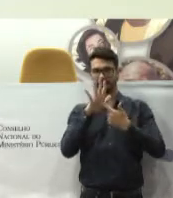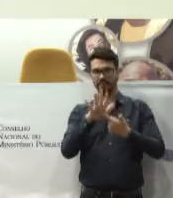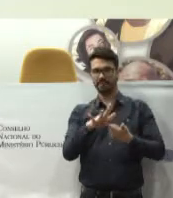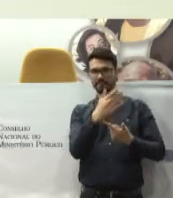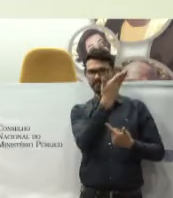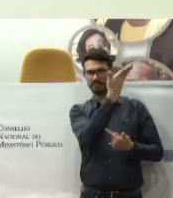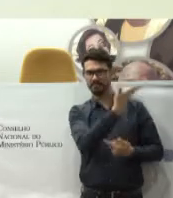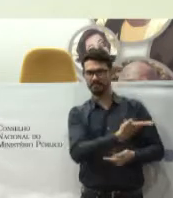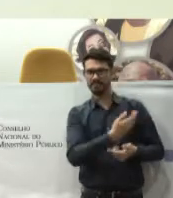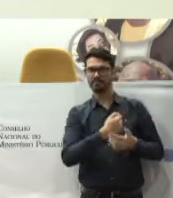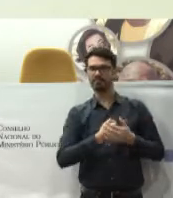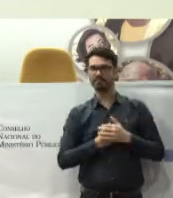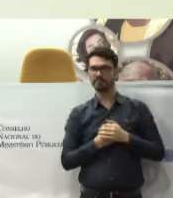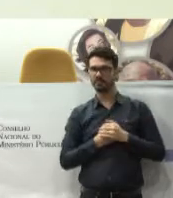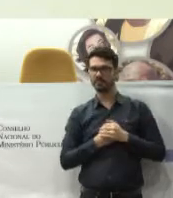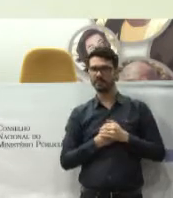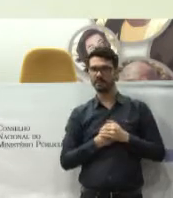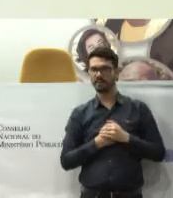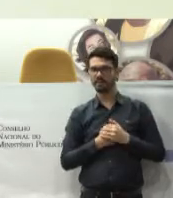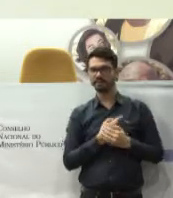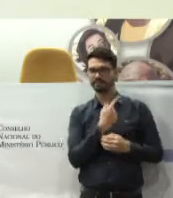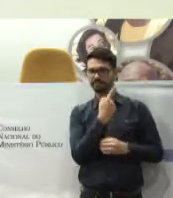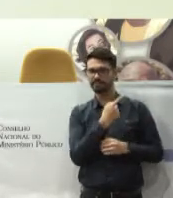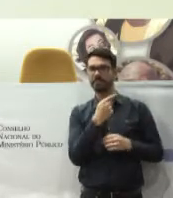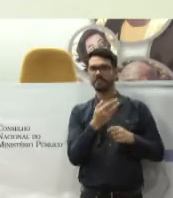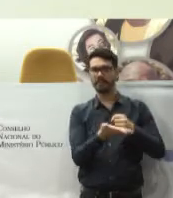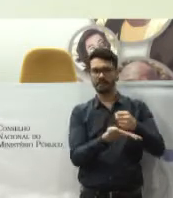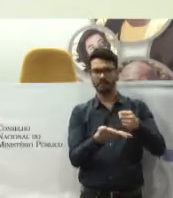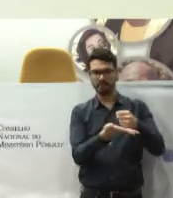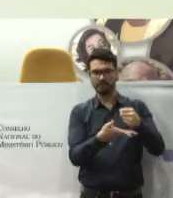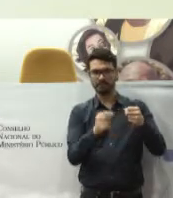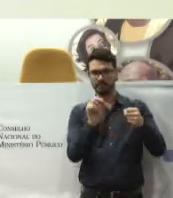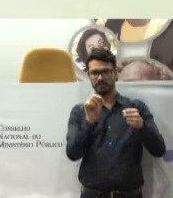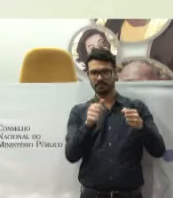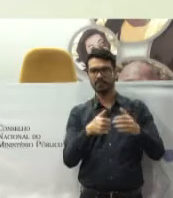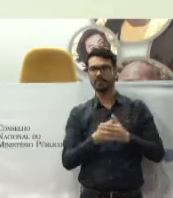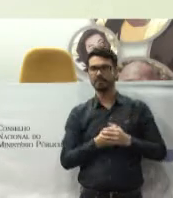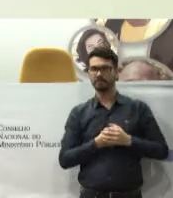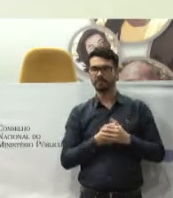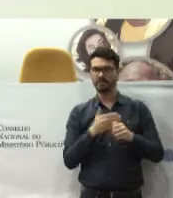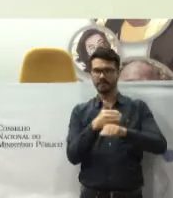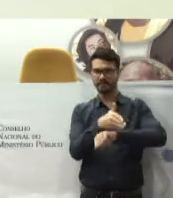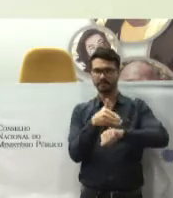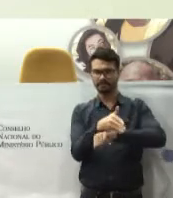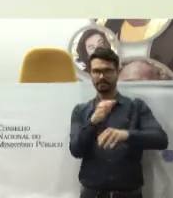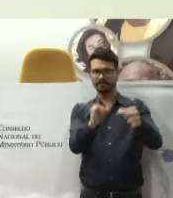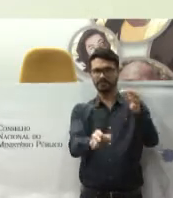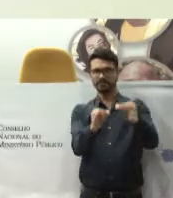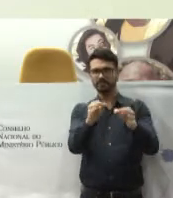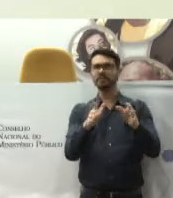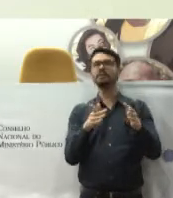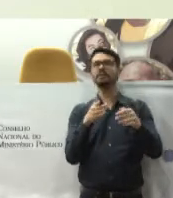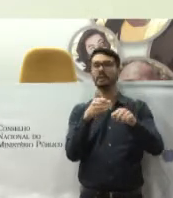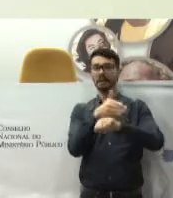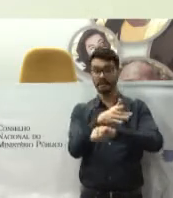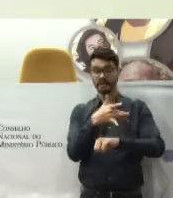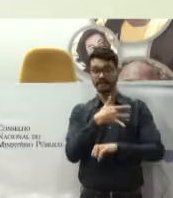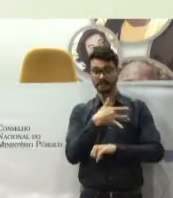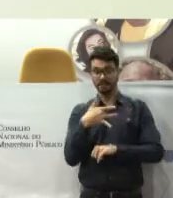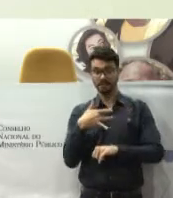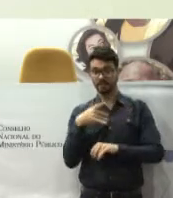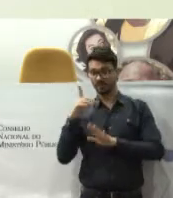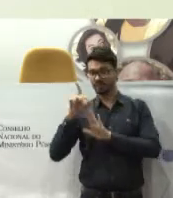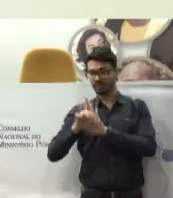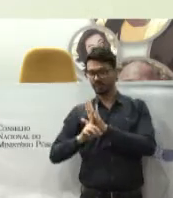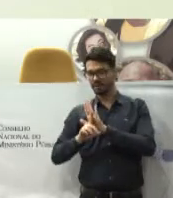essa que está. Em princípio, o que nós falaríamos seria a questão do acesso à justiça, se a saúde é um direito